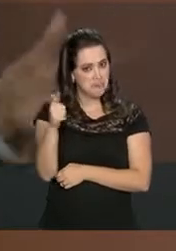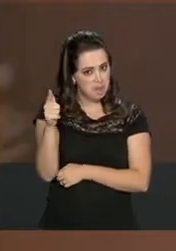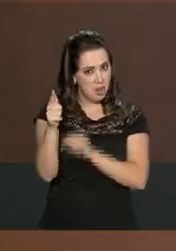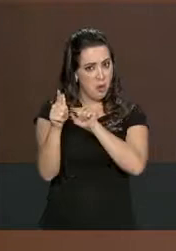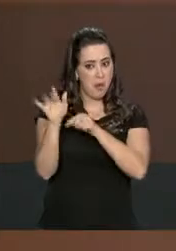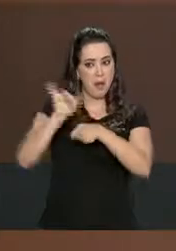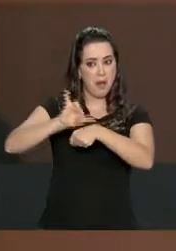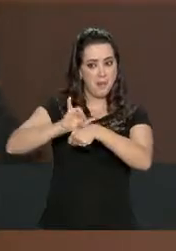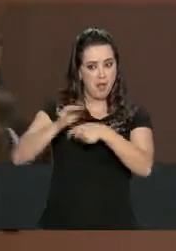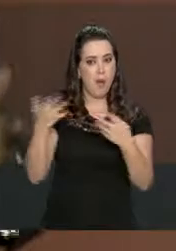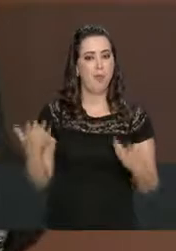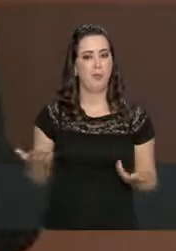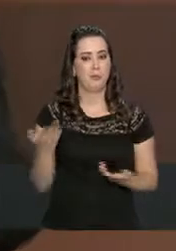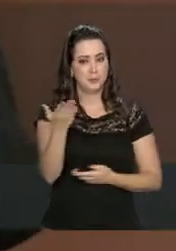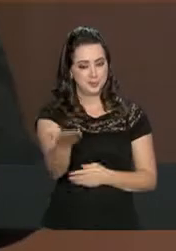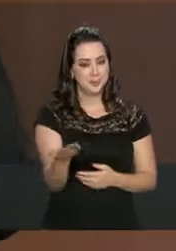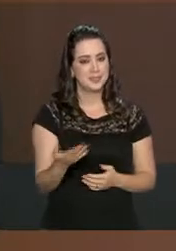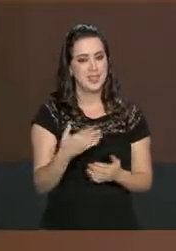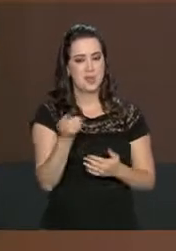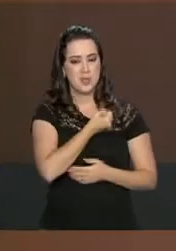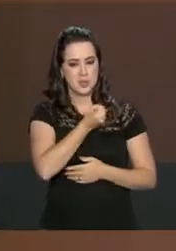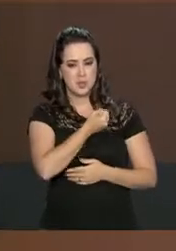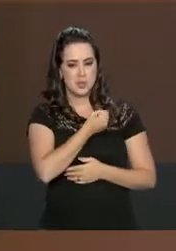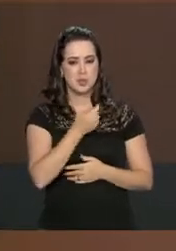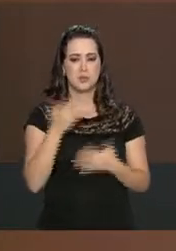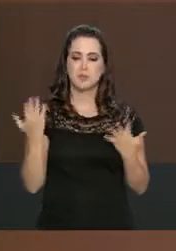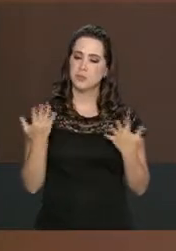que estes dados é que me